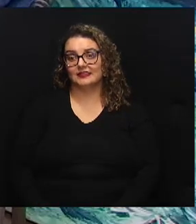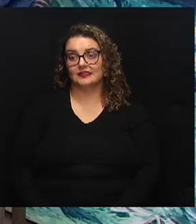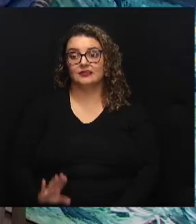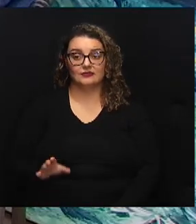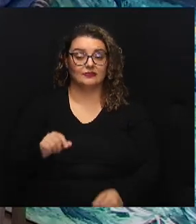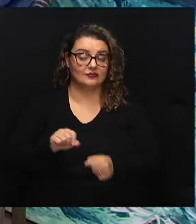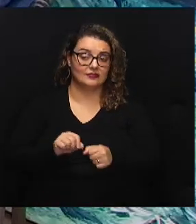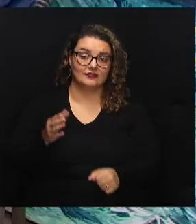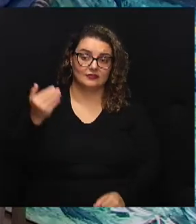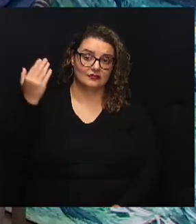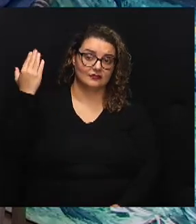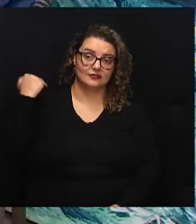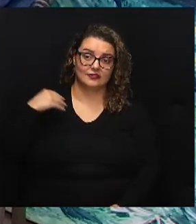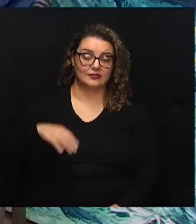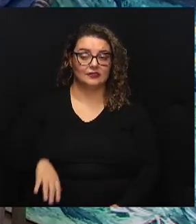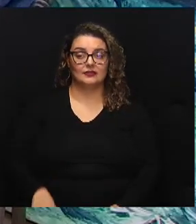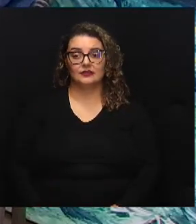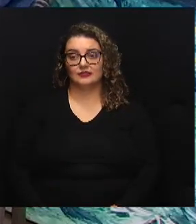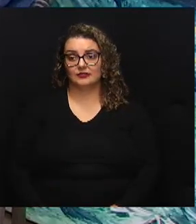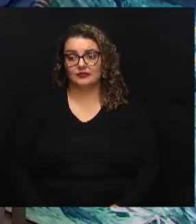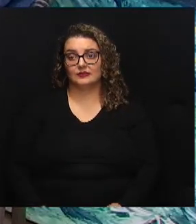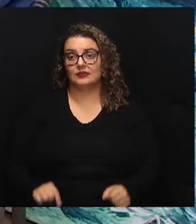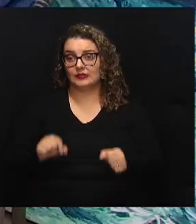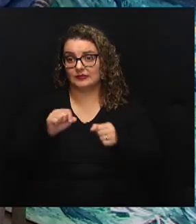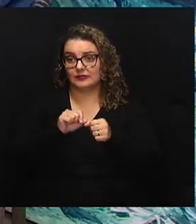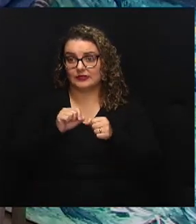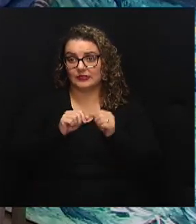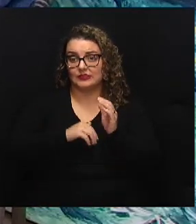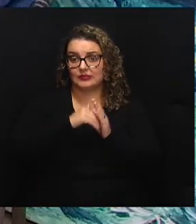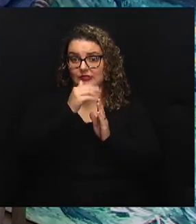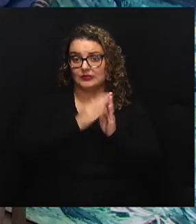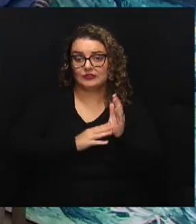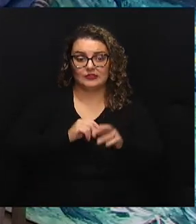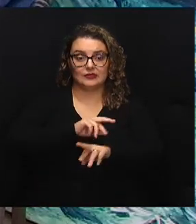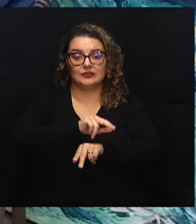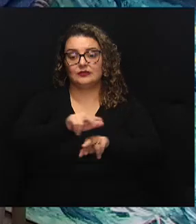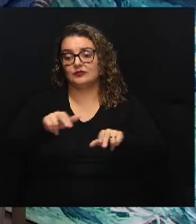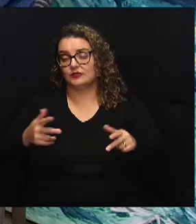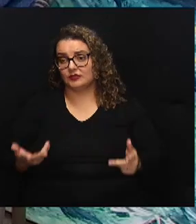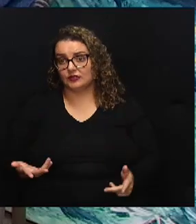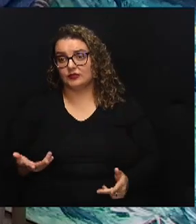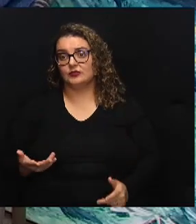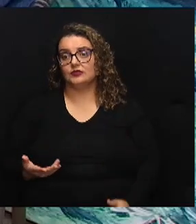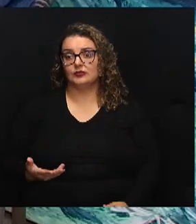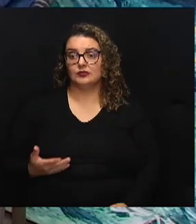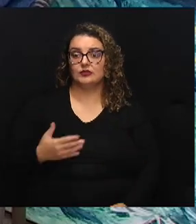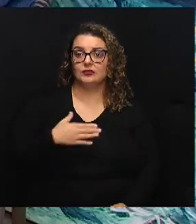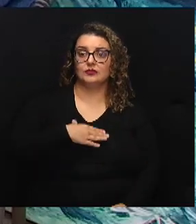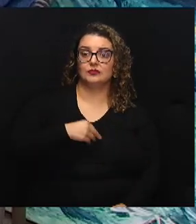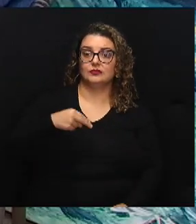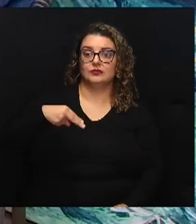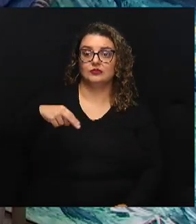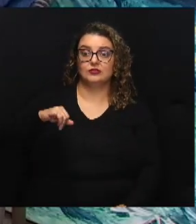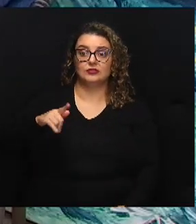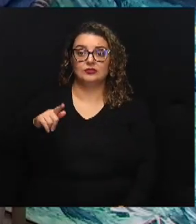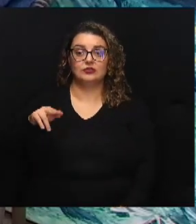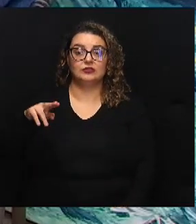isso desde aquele tempo. Eu pintei Os